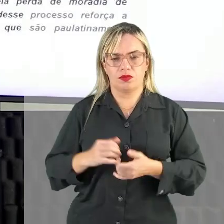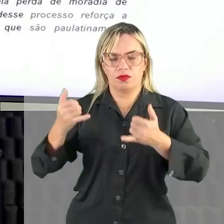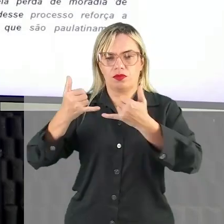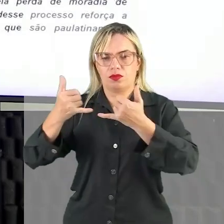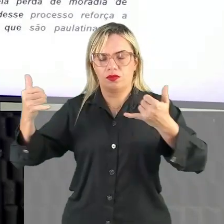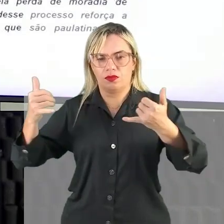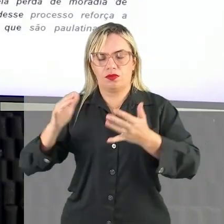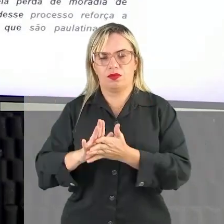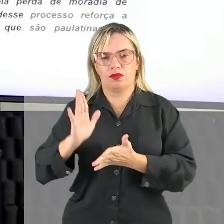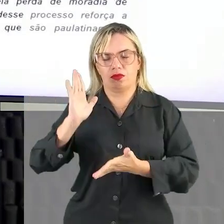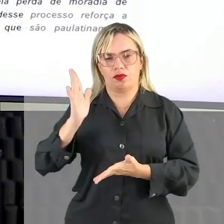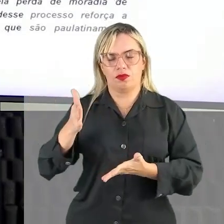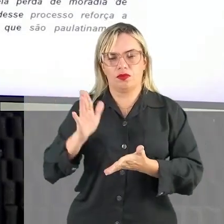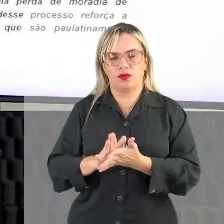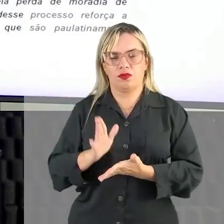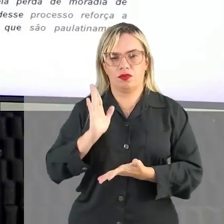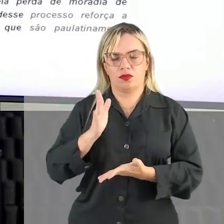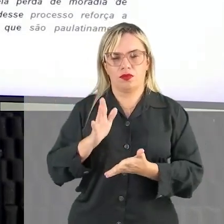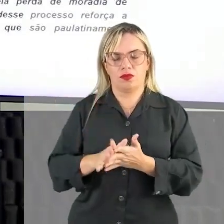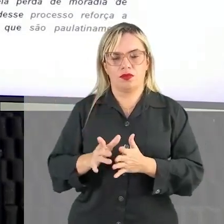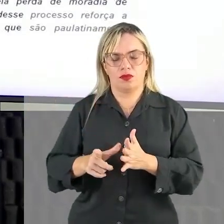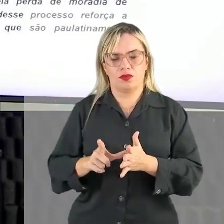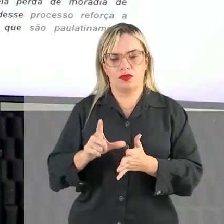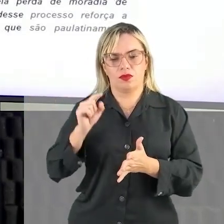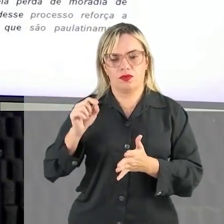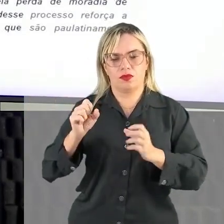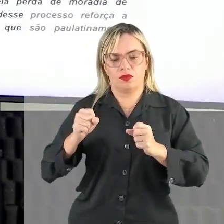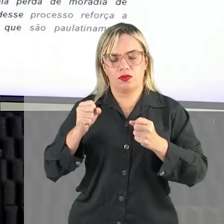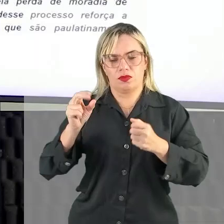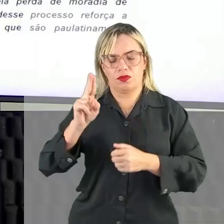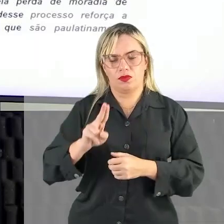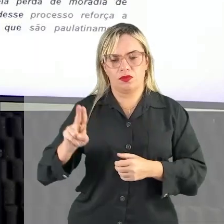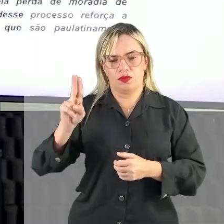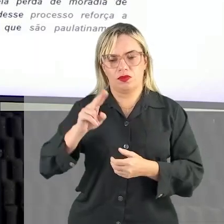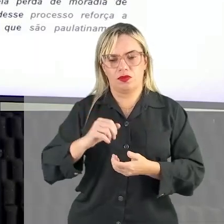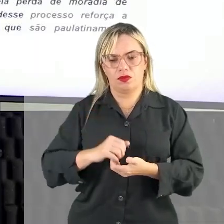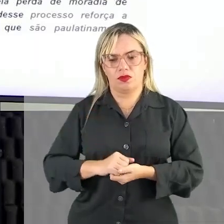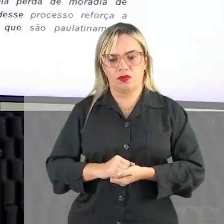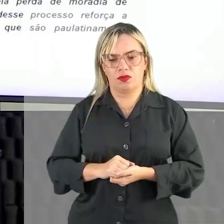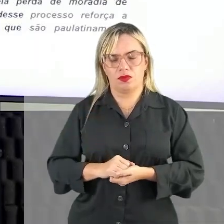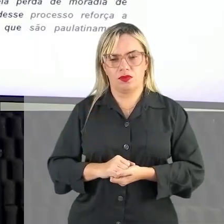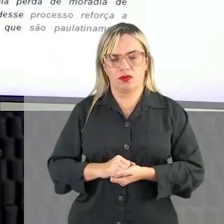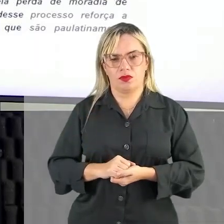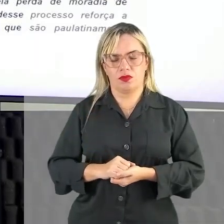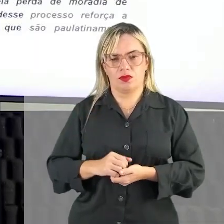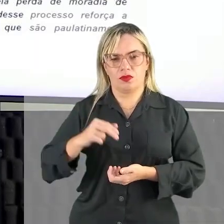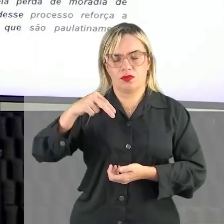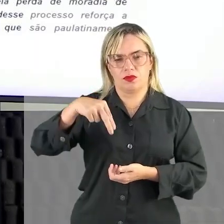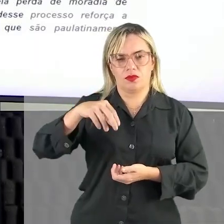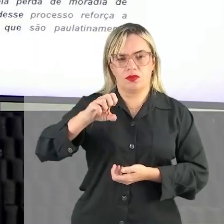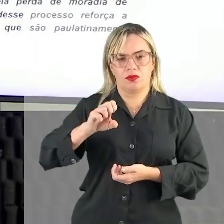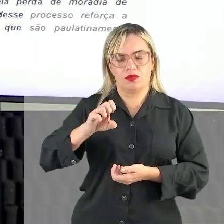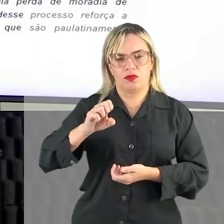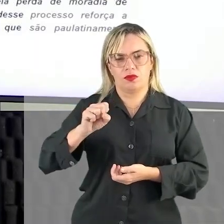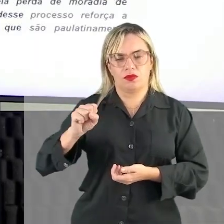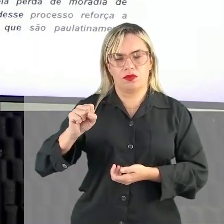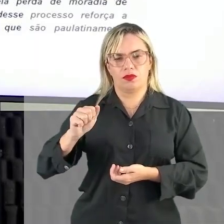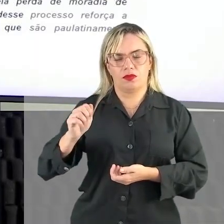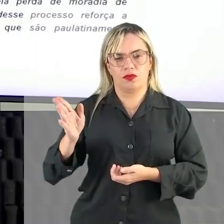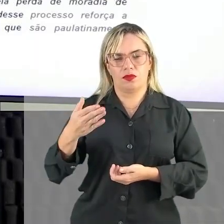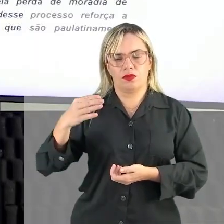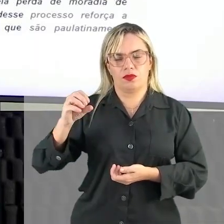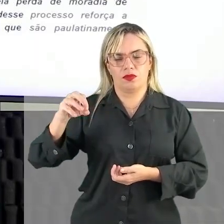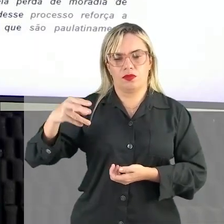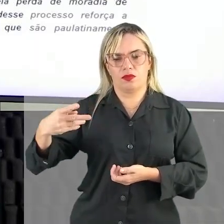posso já coloquei nesse lá em cima né eu posso colocar ó eh nessa concepção nessa